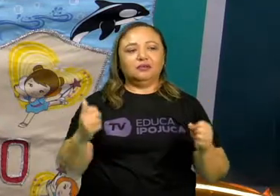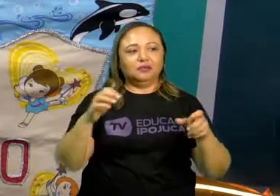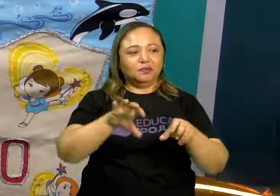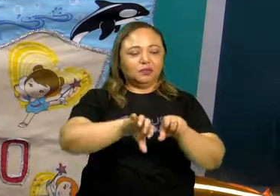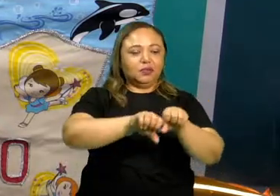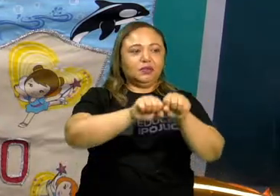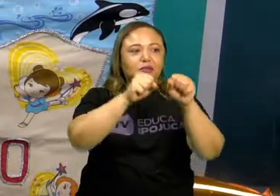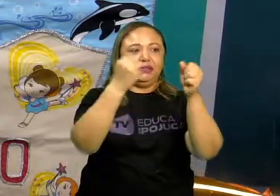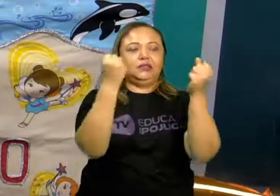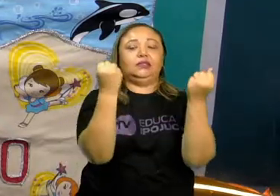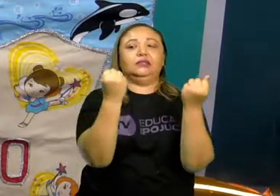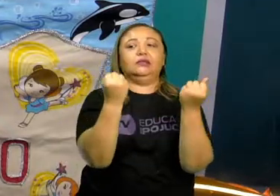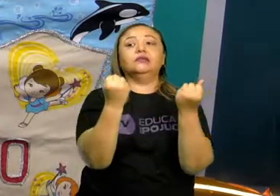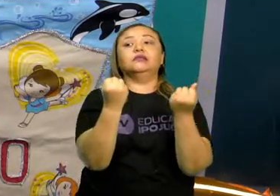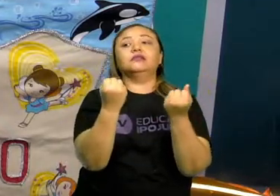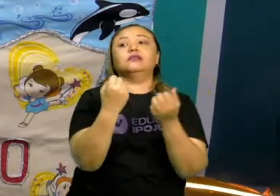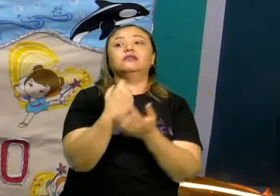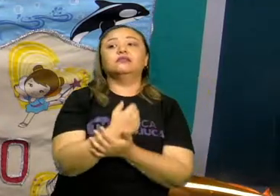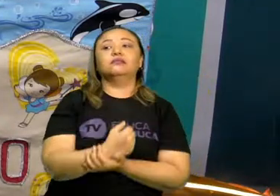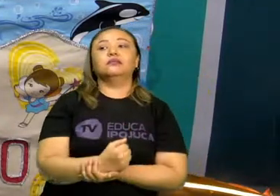Tu fica só rindo,